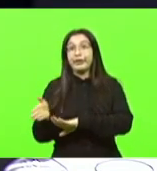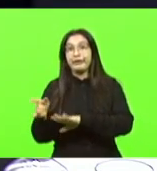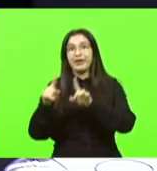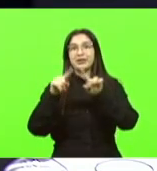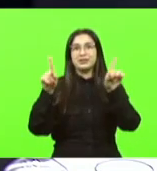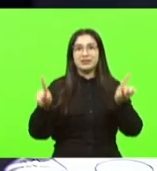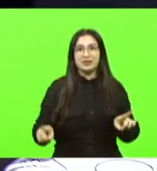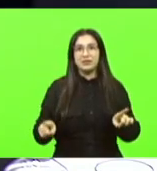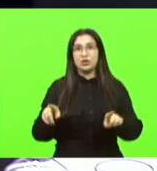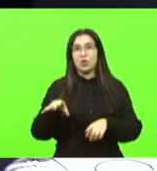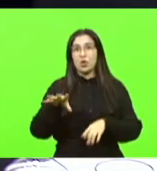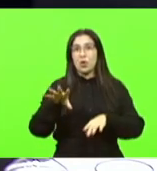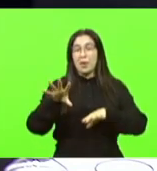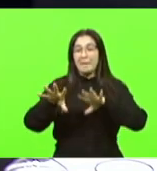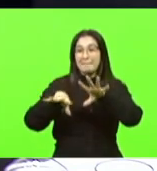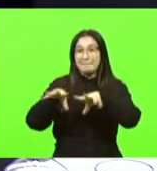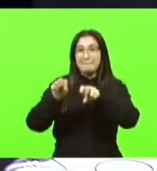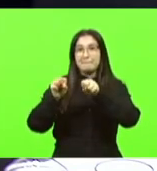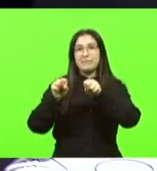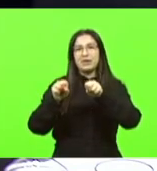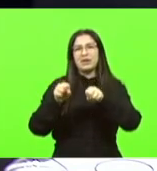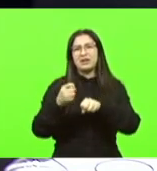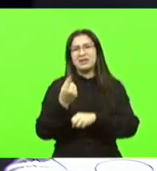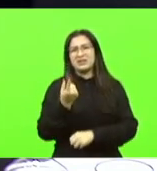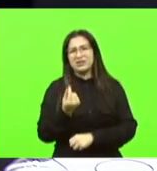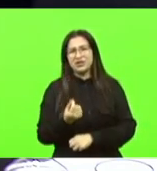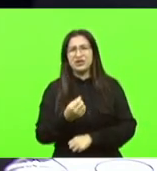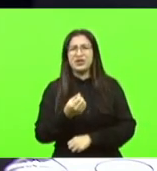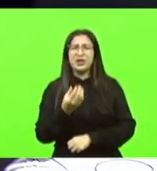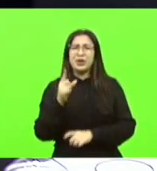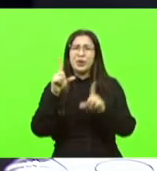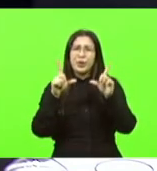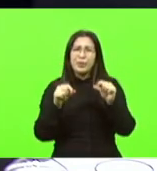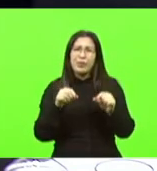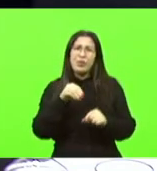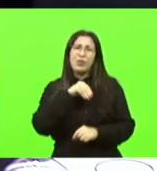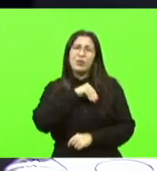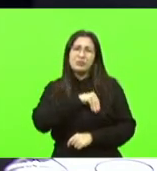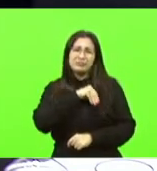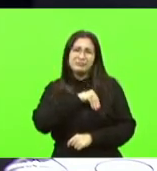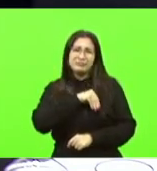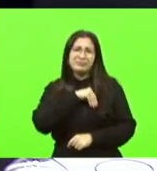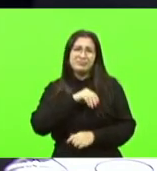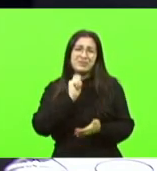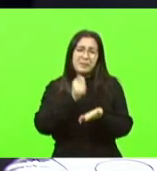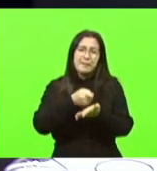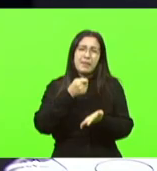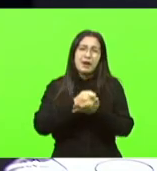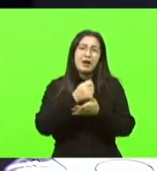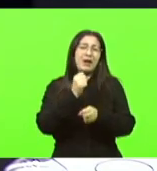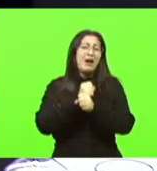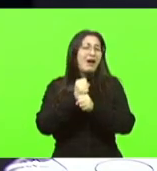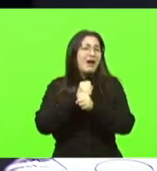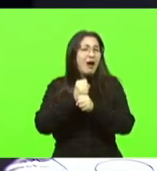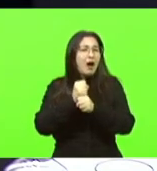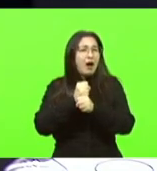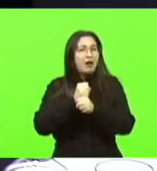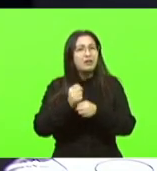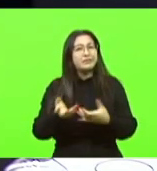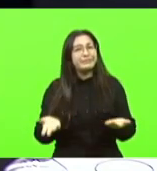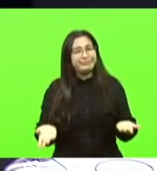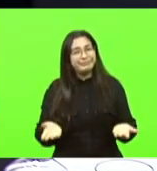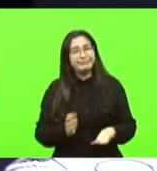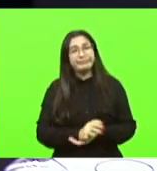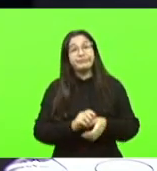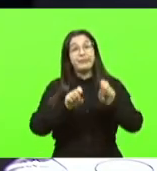veia naquilo que sobrou para o servidor que é um pequeno salário depois de contribuir por anos e aí a gente tem que deixar